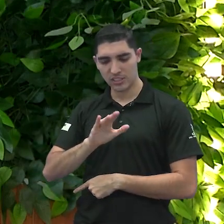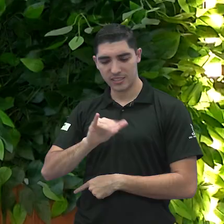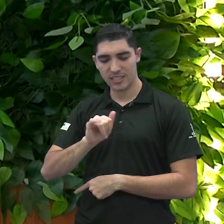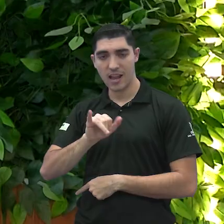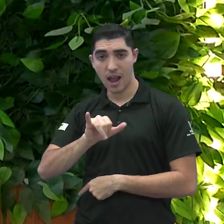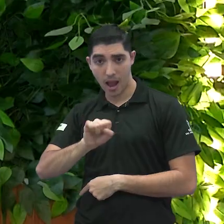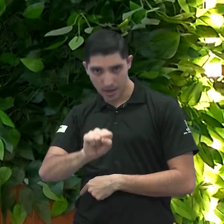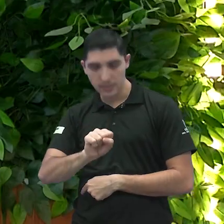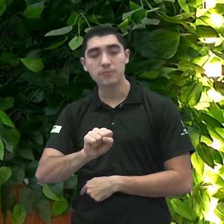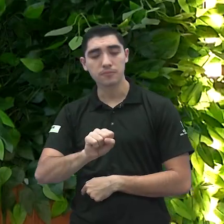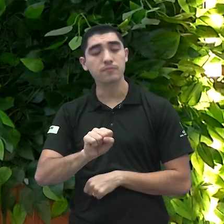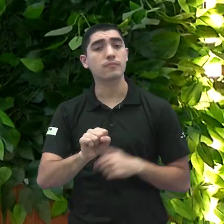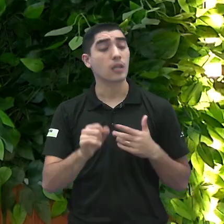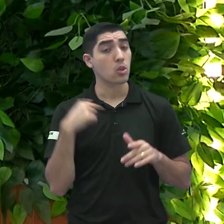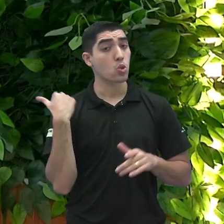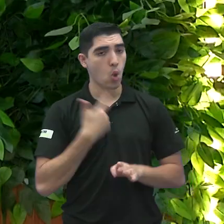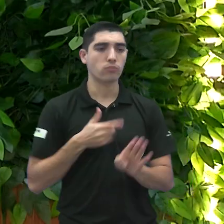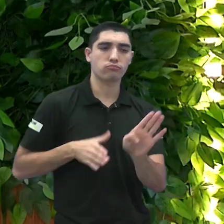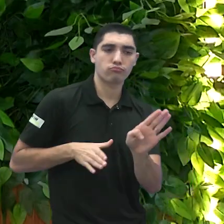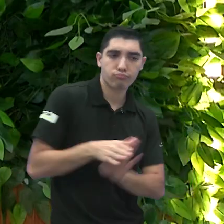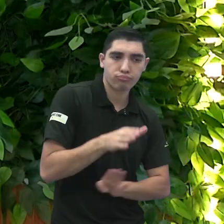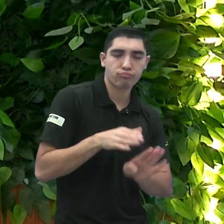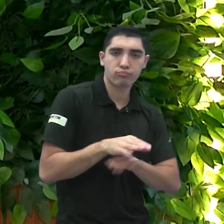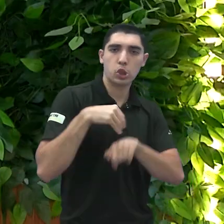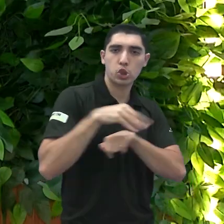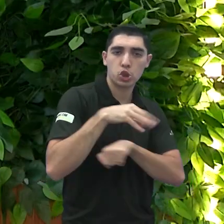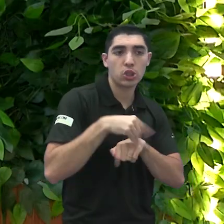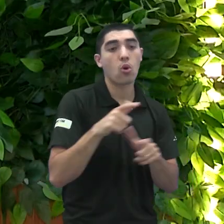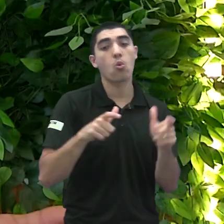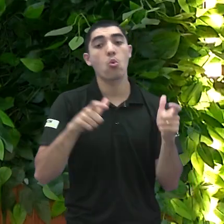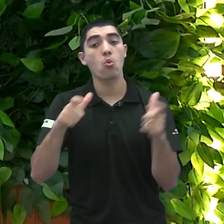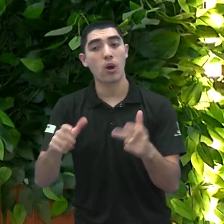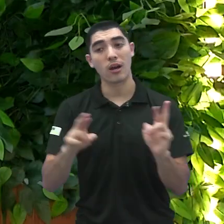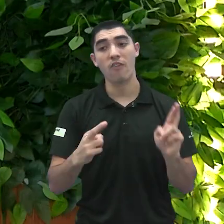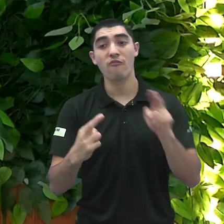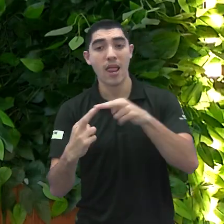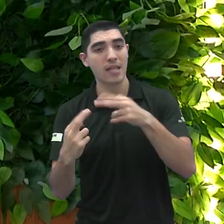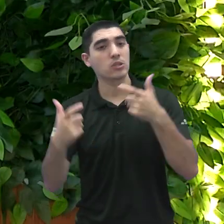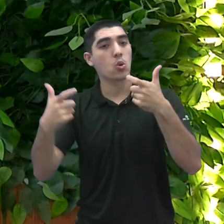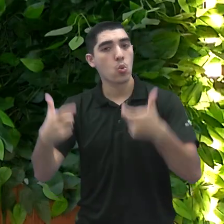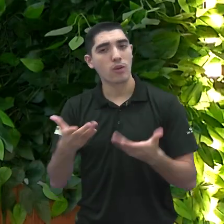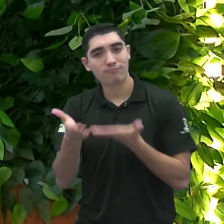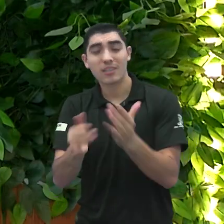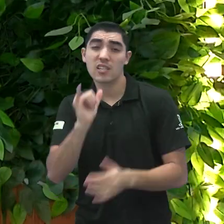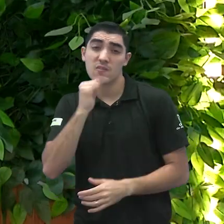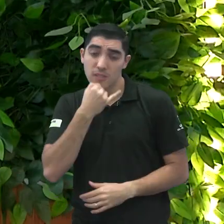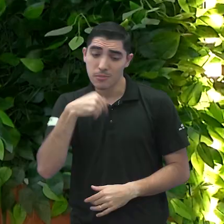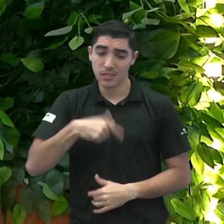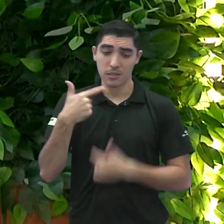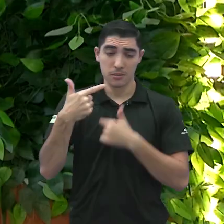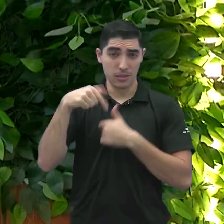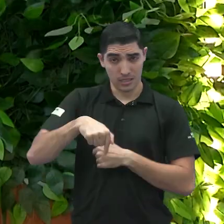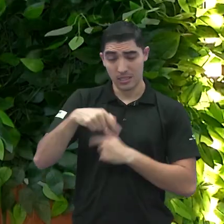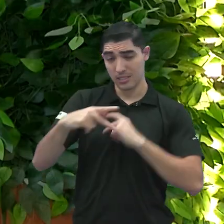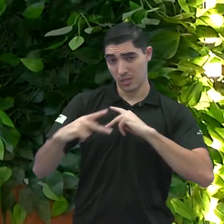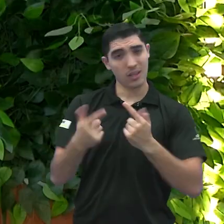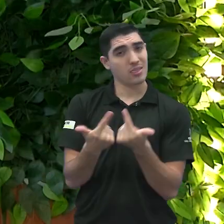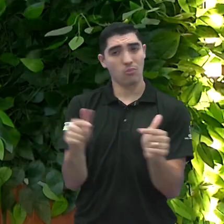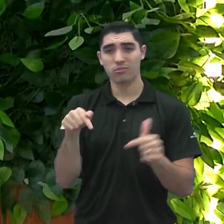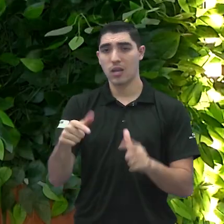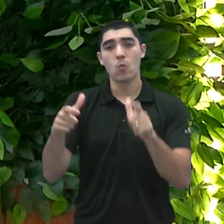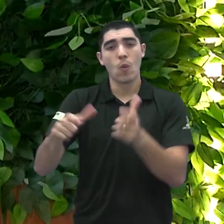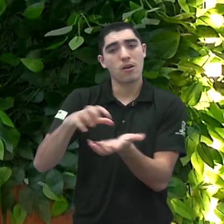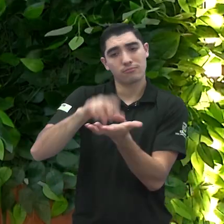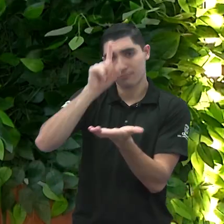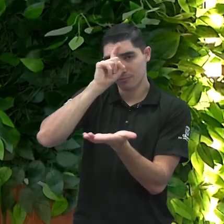intersticiais. A gente também pode indicar como que faz para entrar em centros de referência, que infelizmente São José dos Campos não tem um centro